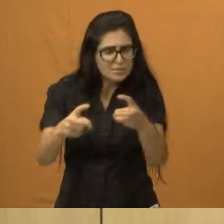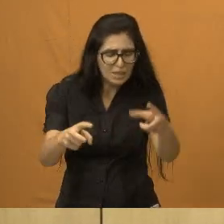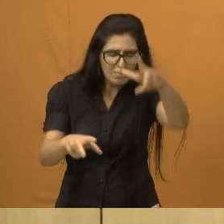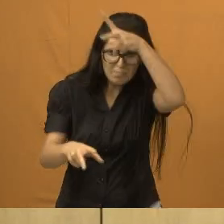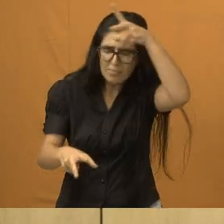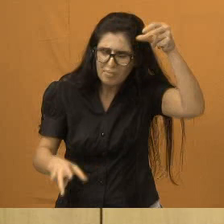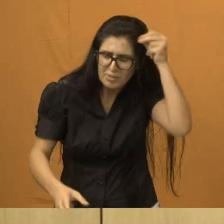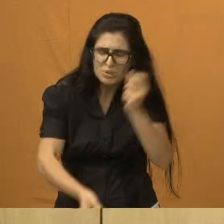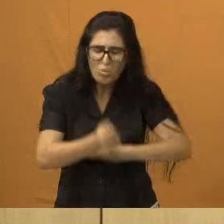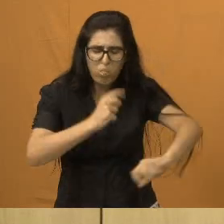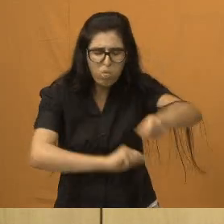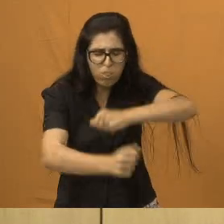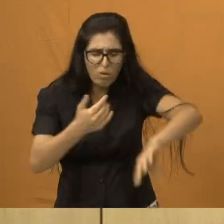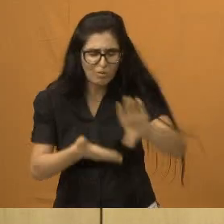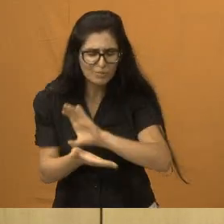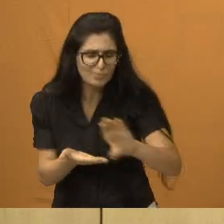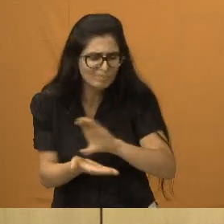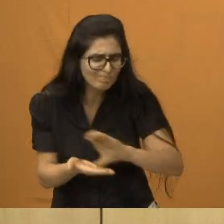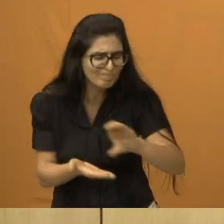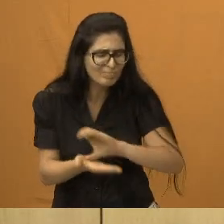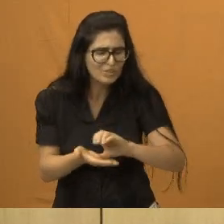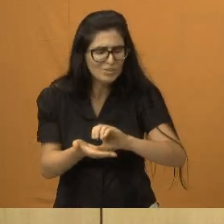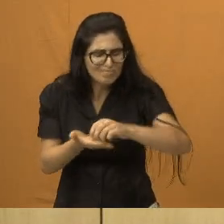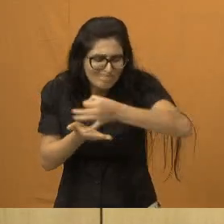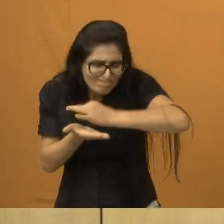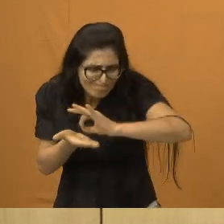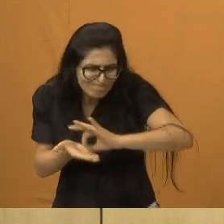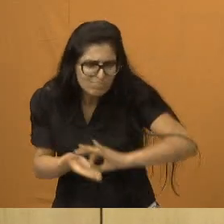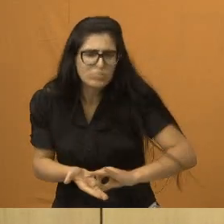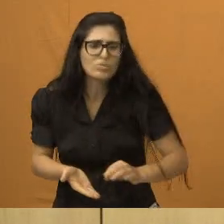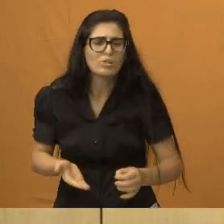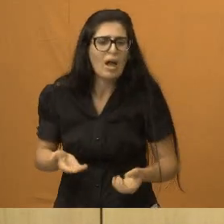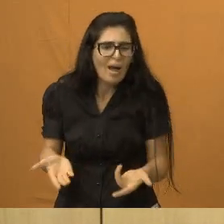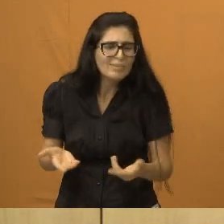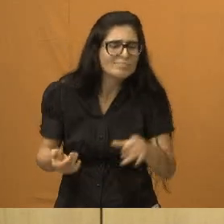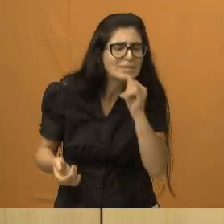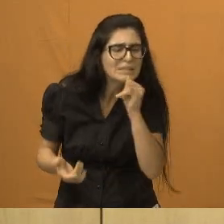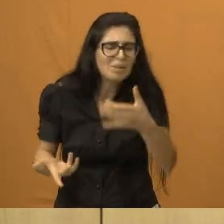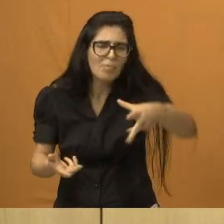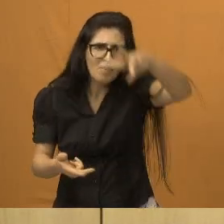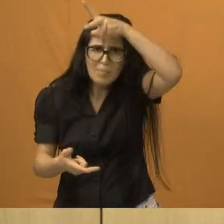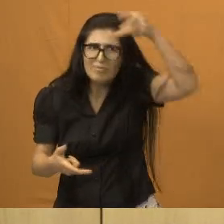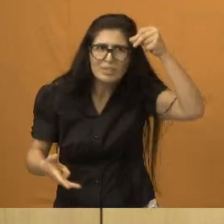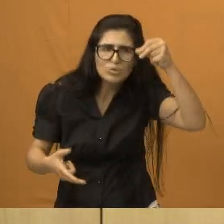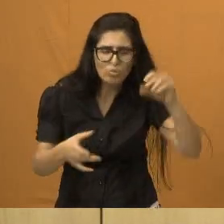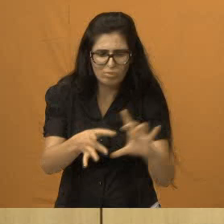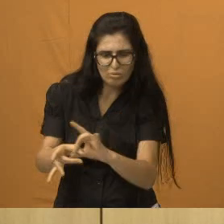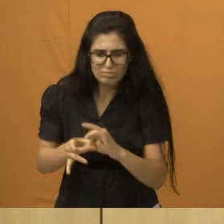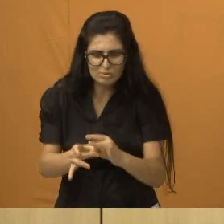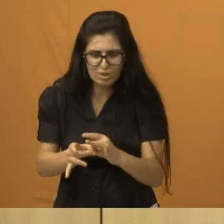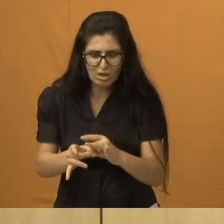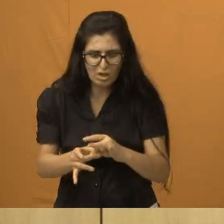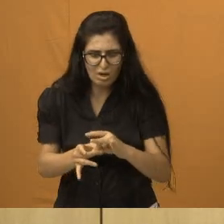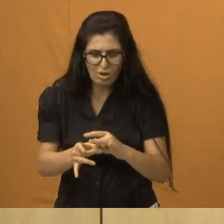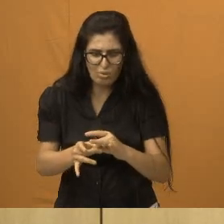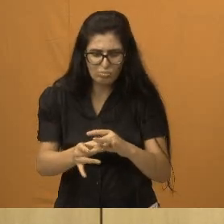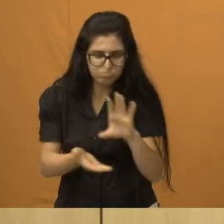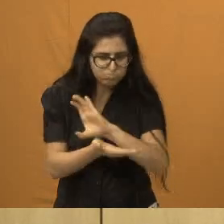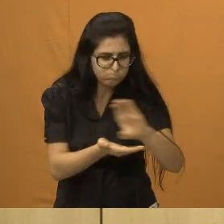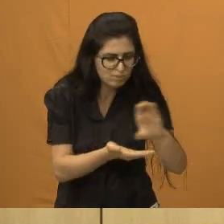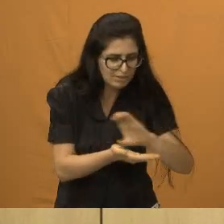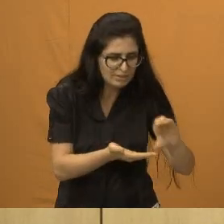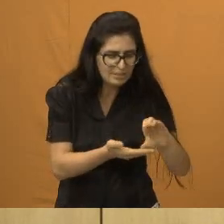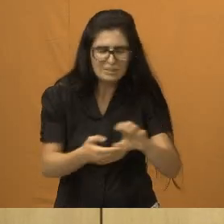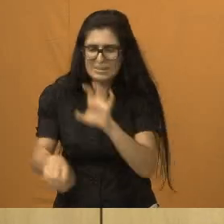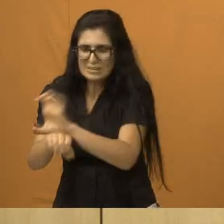que é feita, e daí coloca a prefeitura junto com o Estado, e se a prefeitura não paga, ela